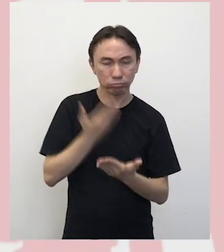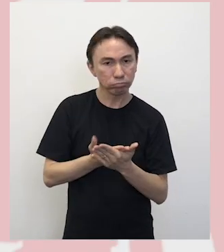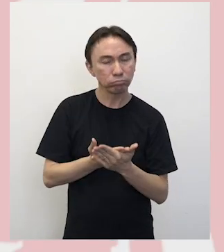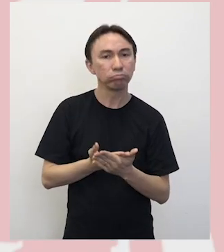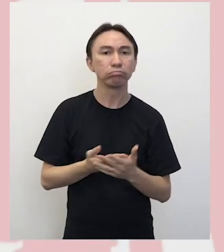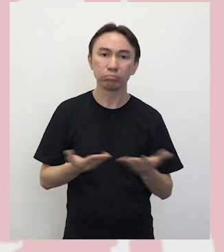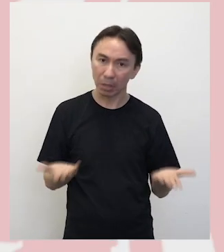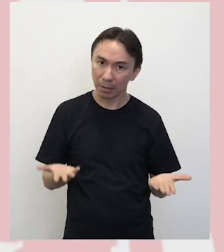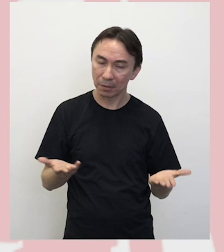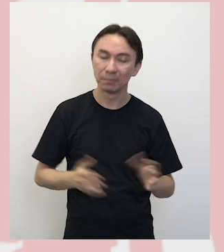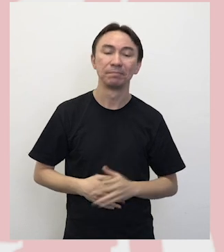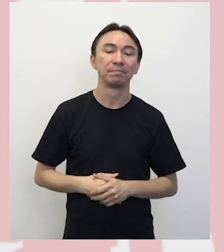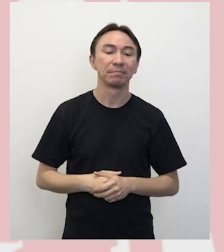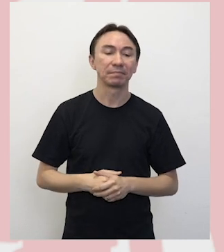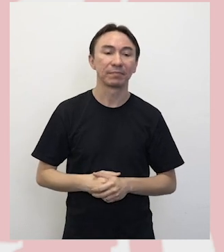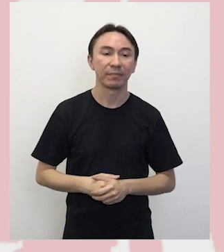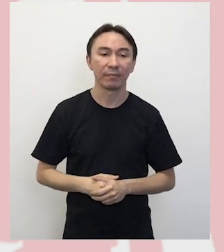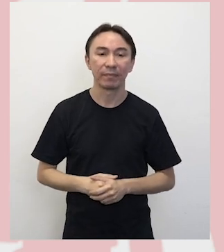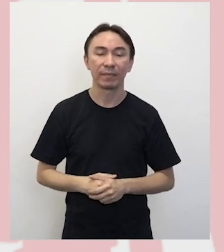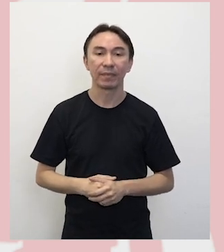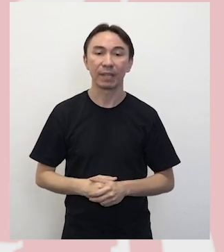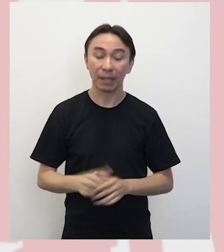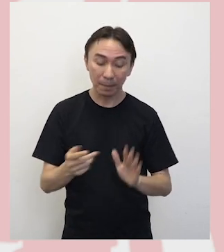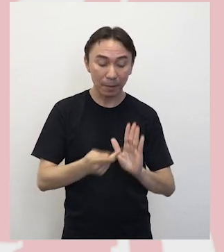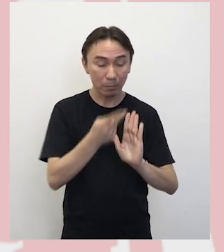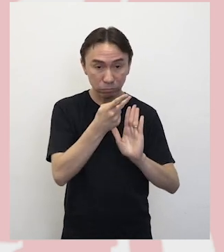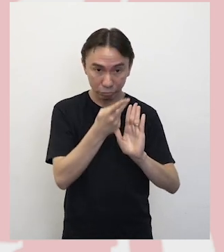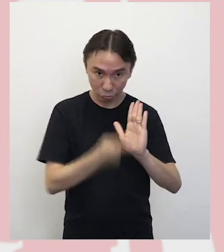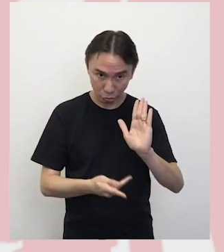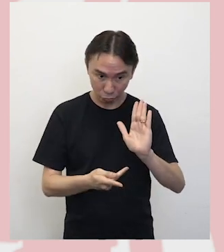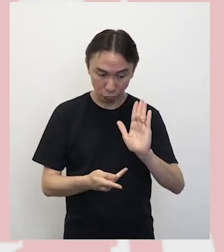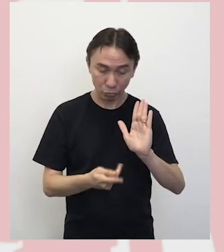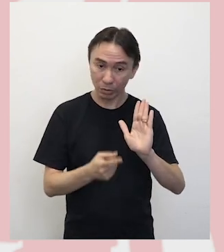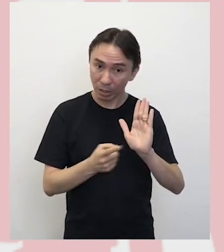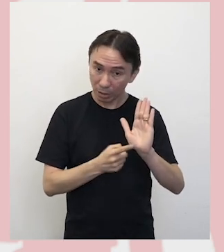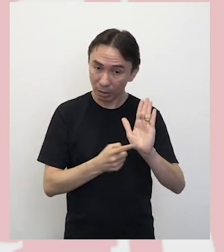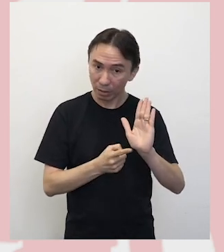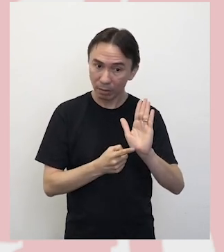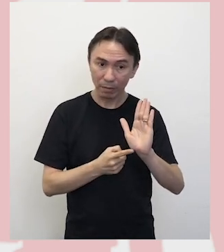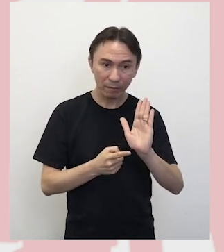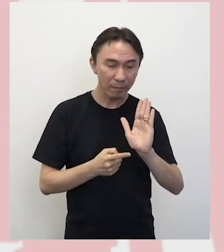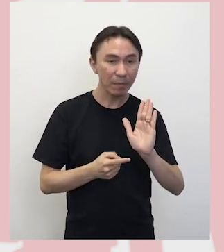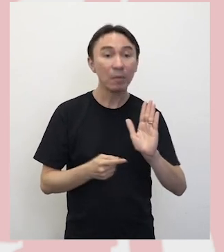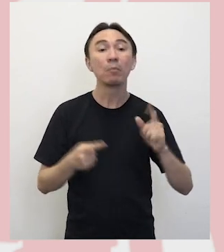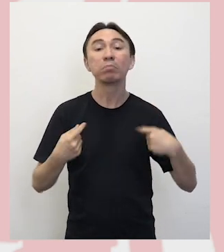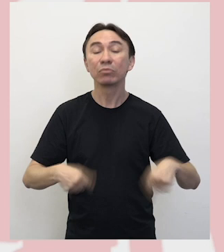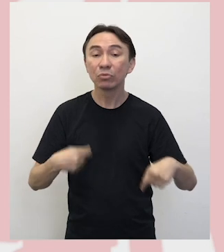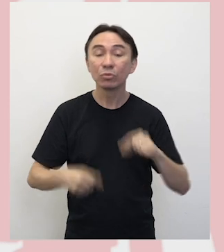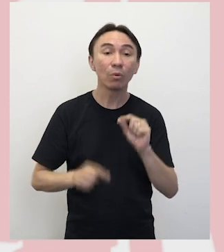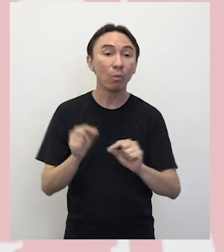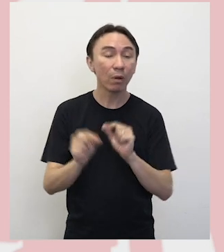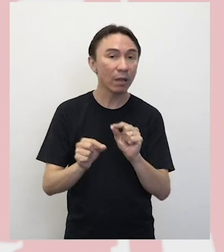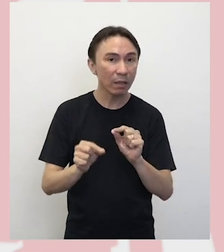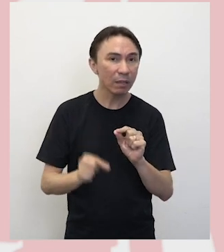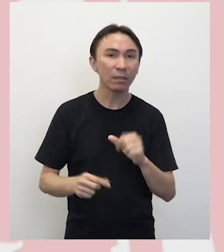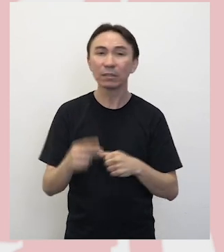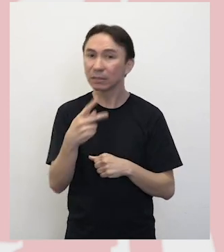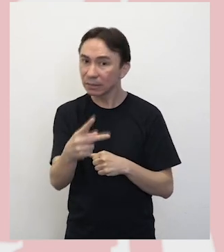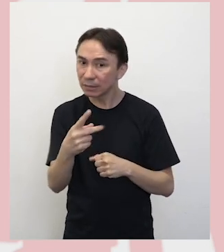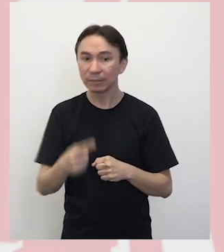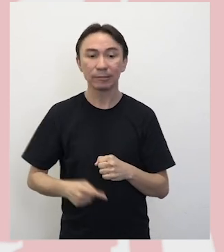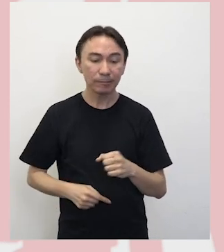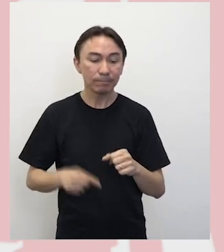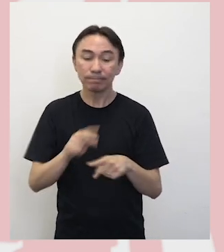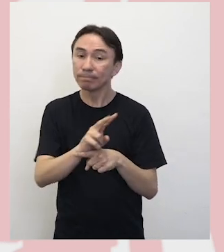Relembrando que o acompanhamento e avaliação do projeto, eles devem ter suas ações acompanhadas,